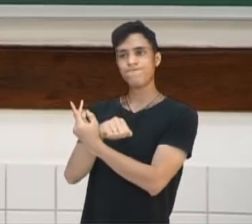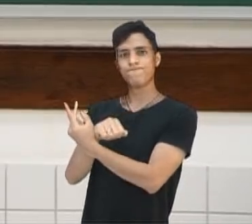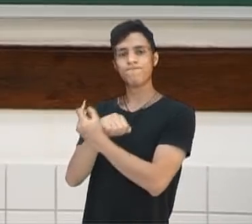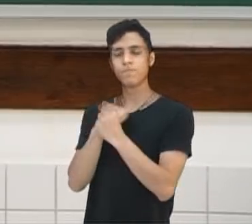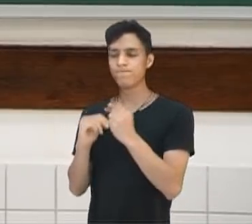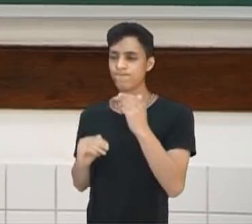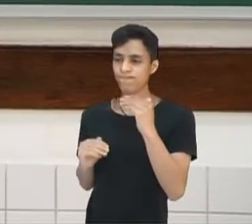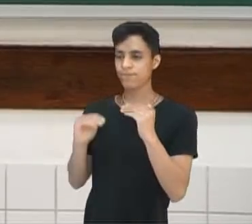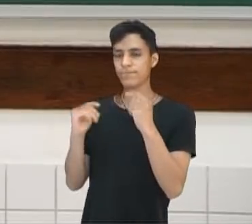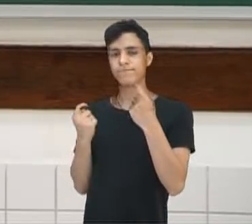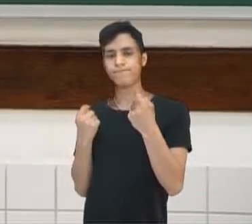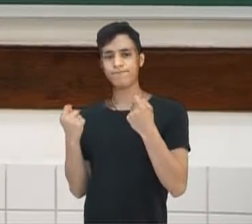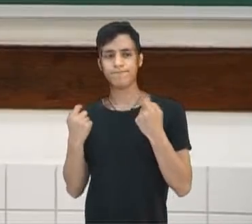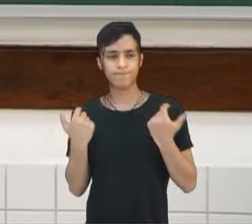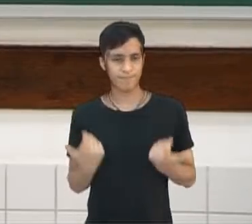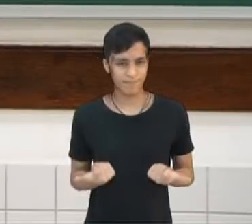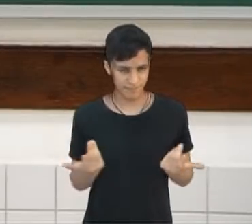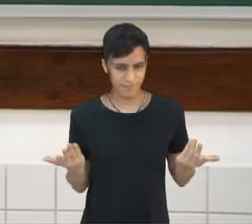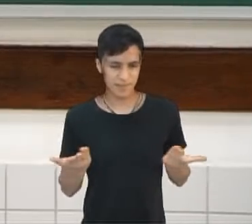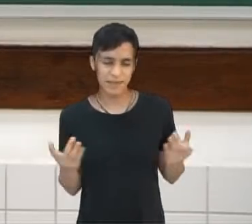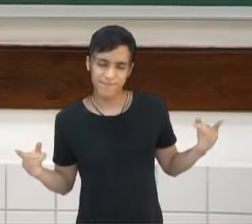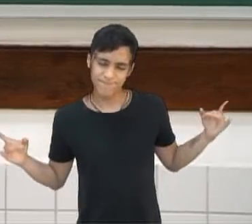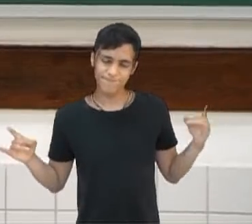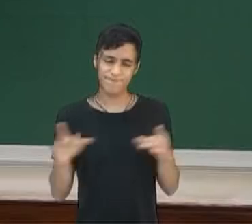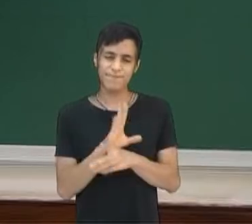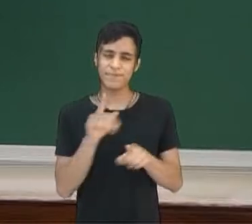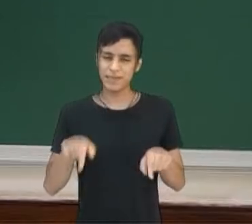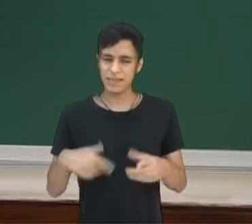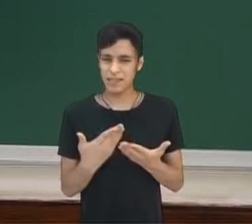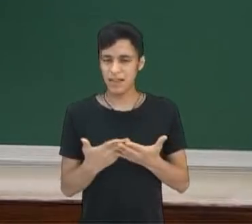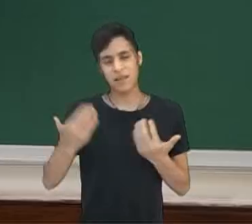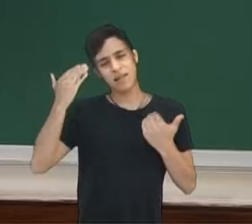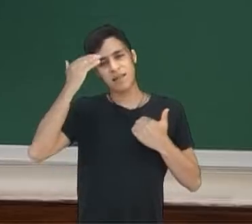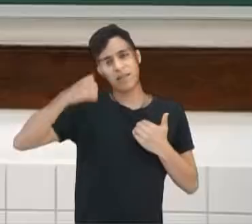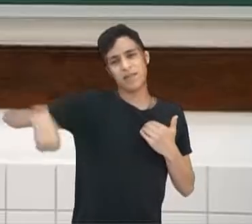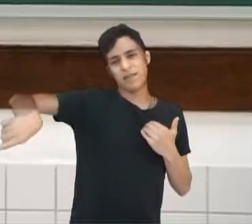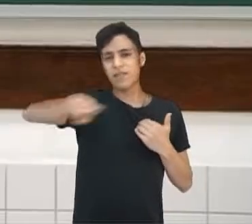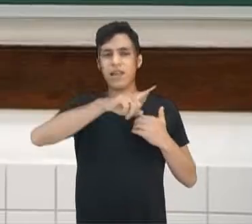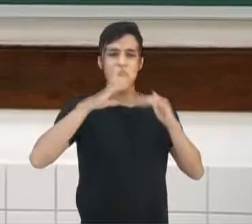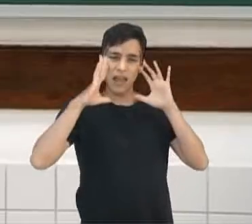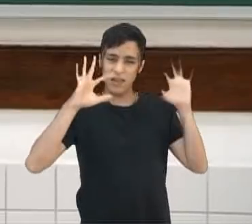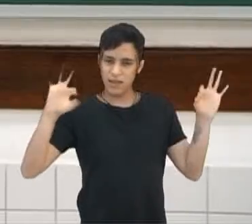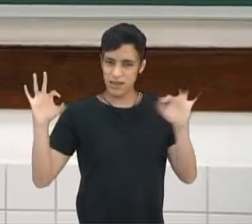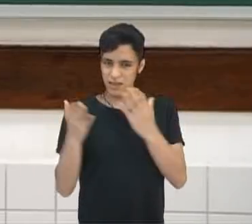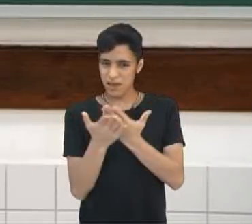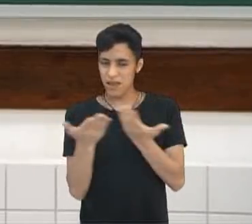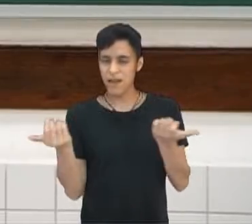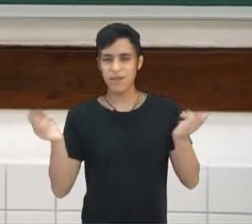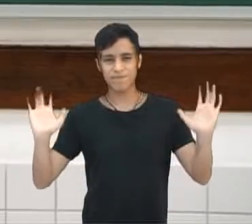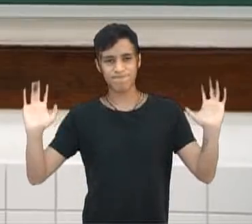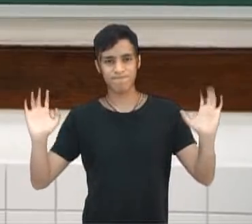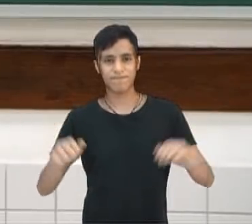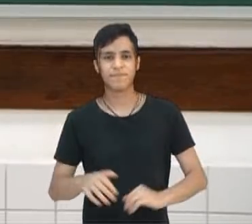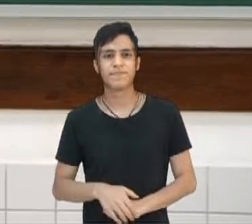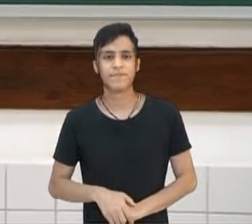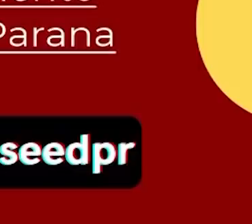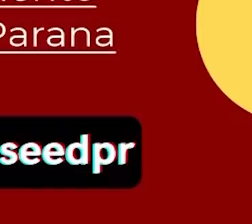preservá-la, tá? E aí, então, vamos ficando por aqui. Agradeço a sua atenção e até mais!